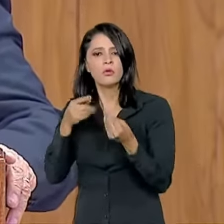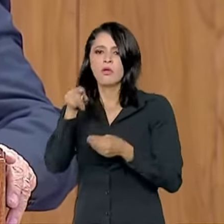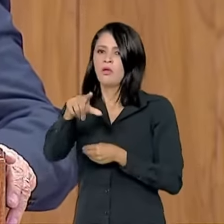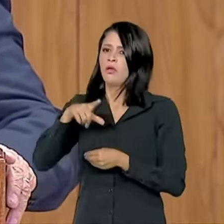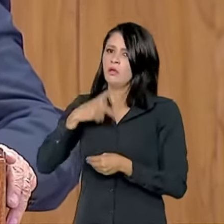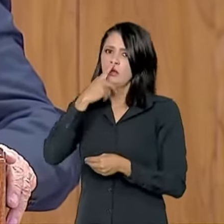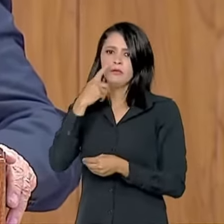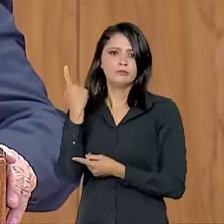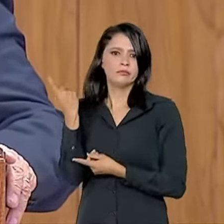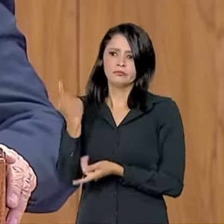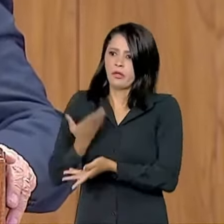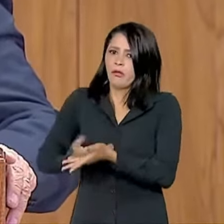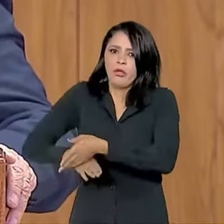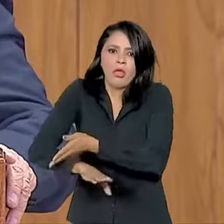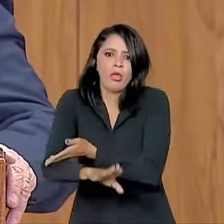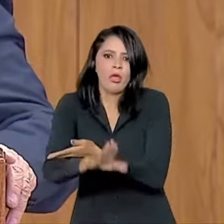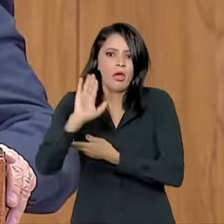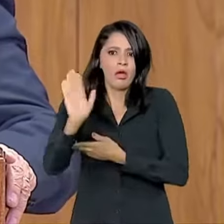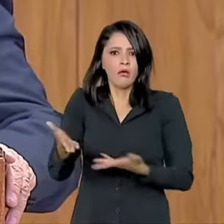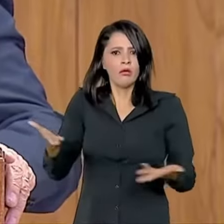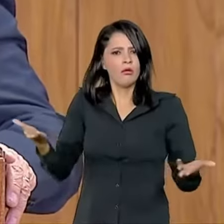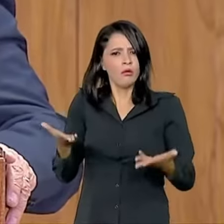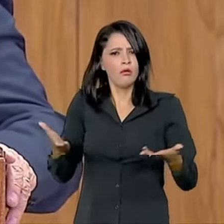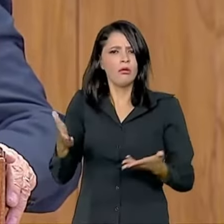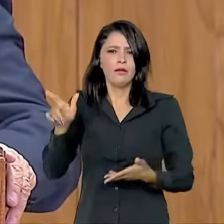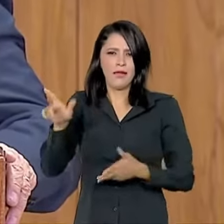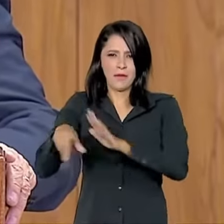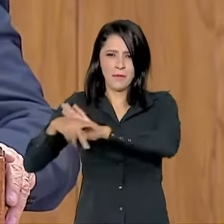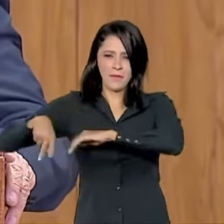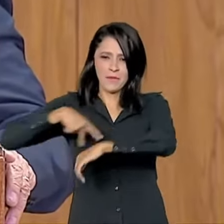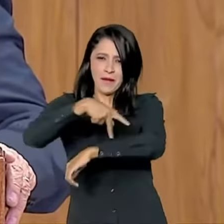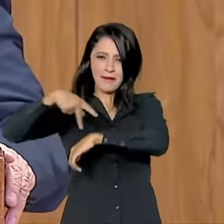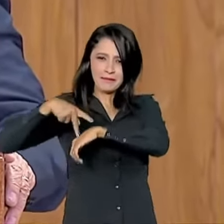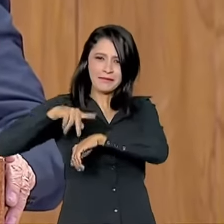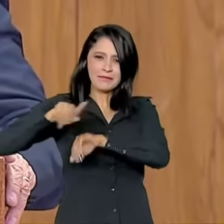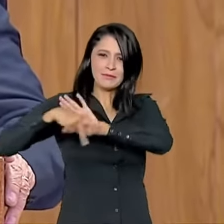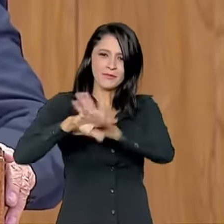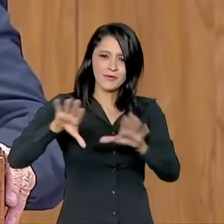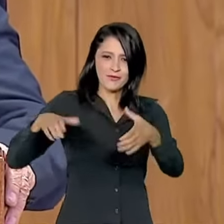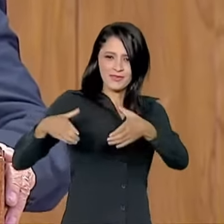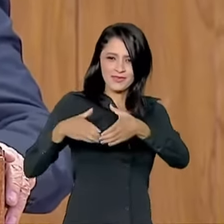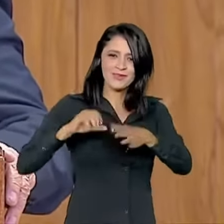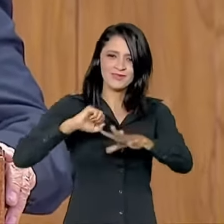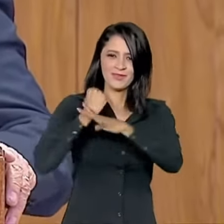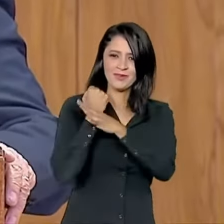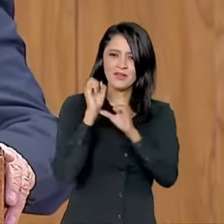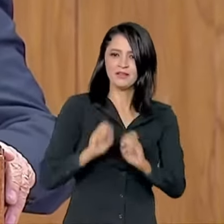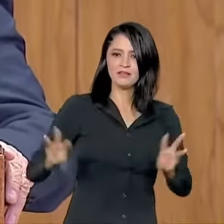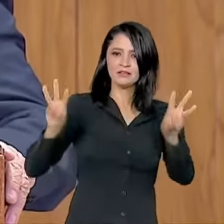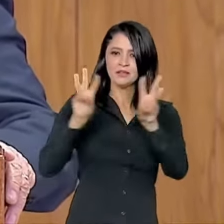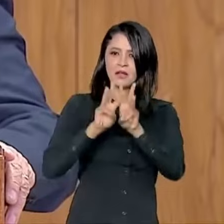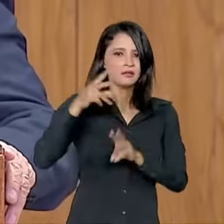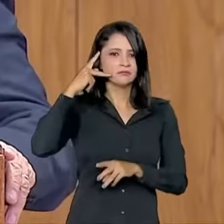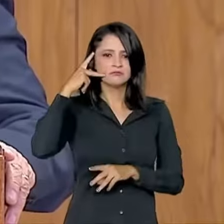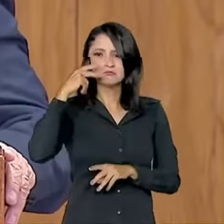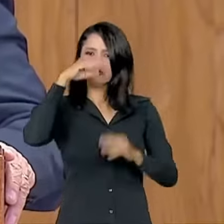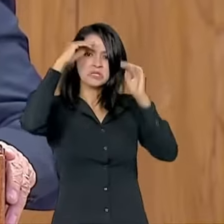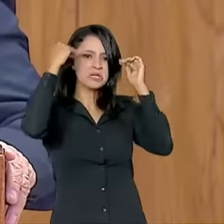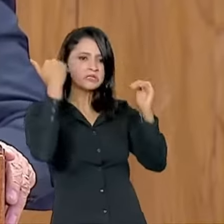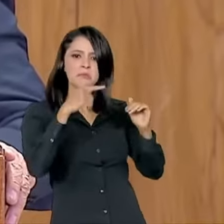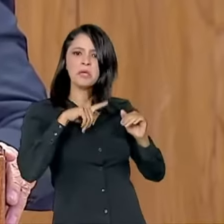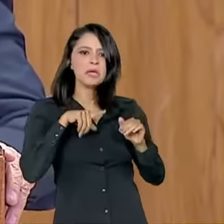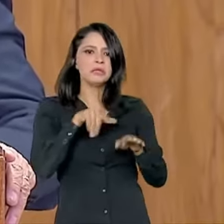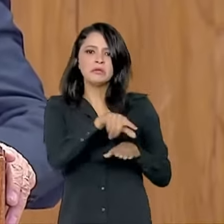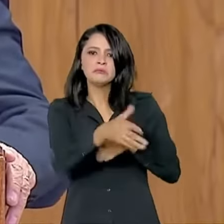está virando uma rotina. Os países que fazem parte do Conselho de Segurança da ONU não respeitam o Conselho de Segurança da